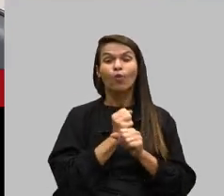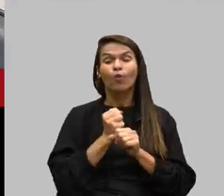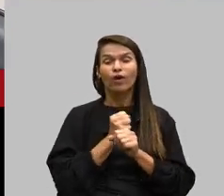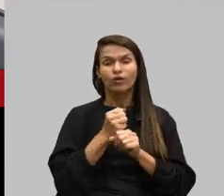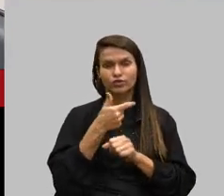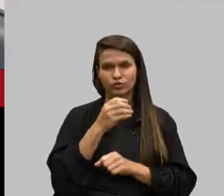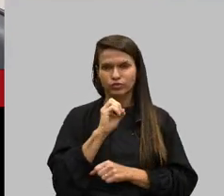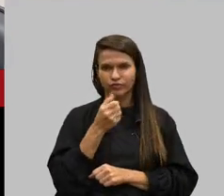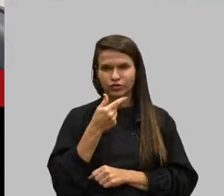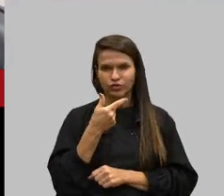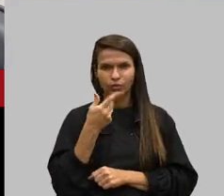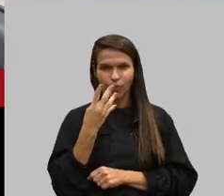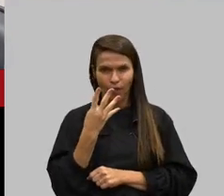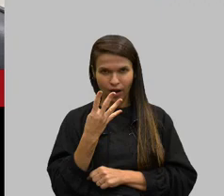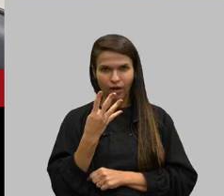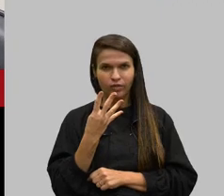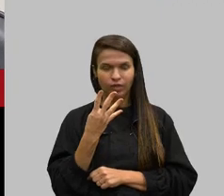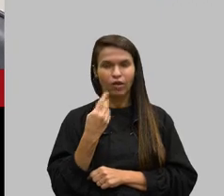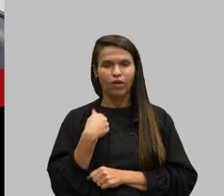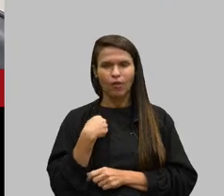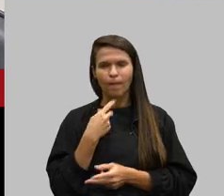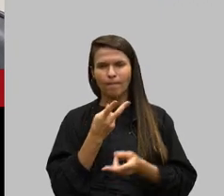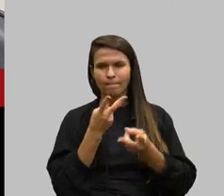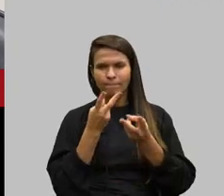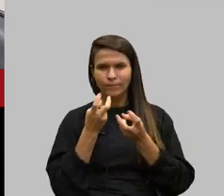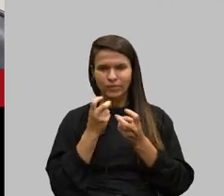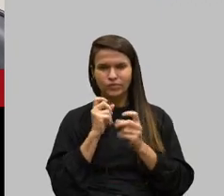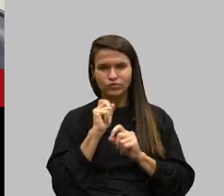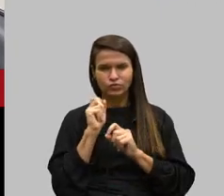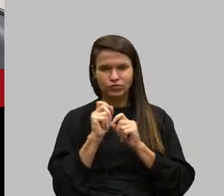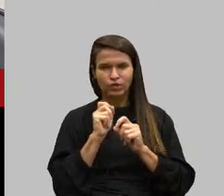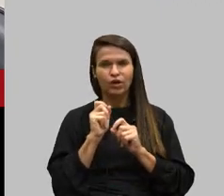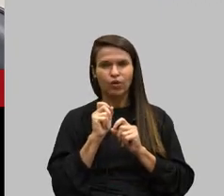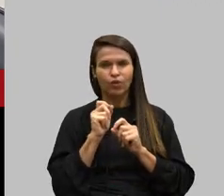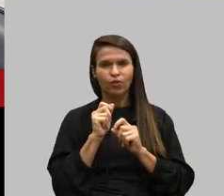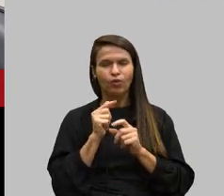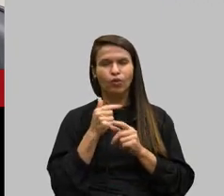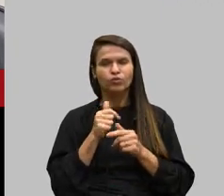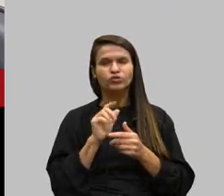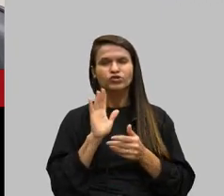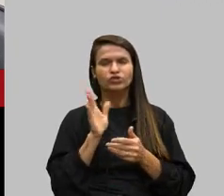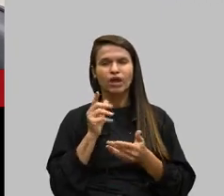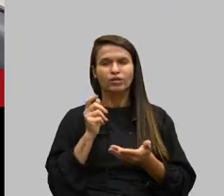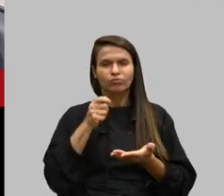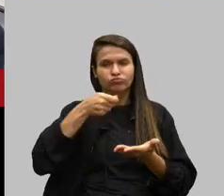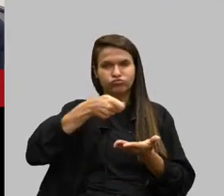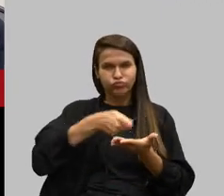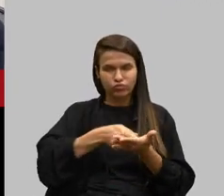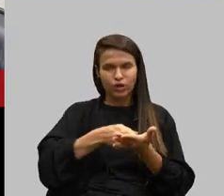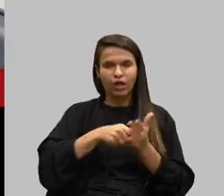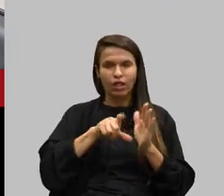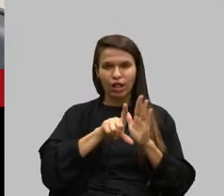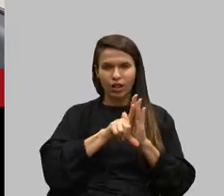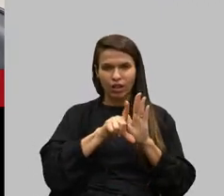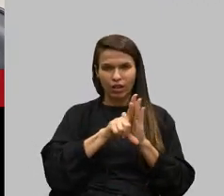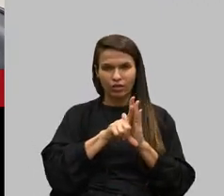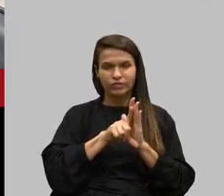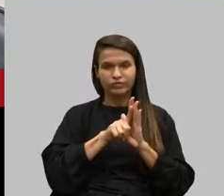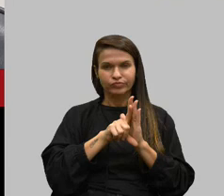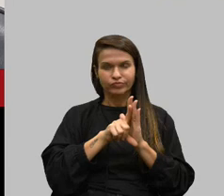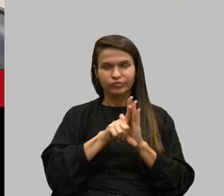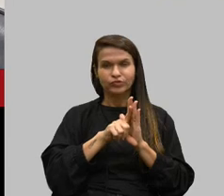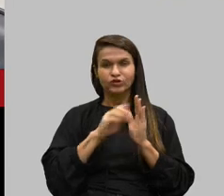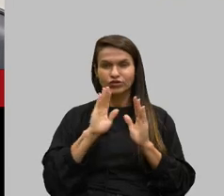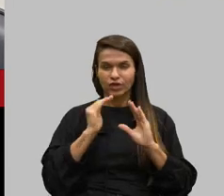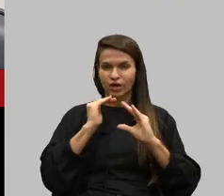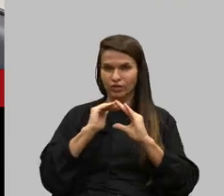24 que estamos é eu considero que nós cumprimos aquilo que tá estabelecido na lei de 22 de autoria de vossa excelência porque encaminhamos